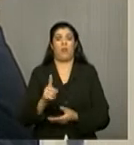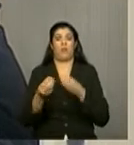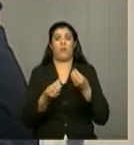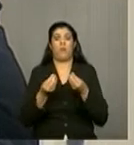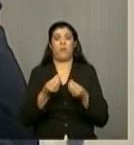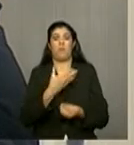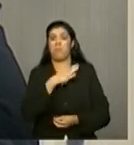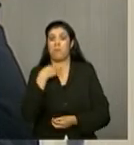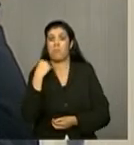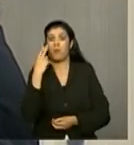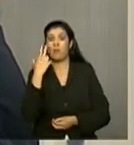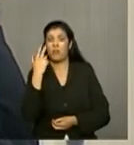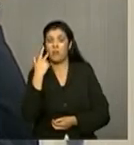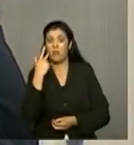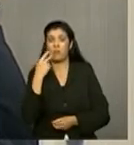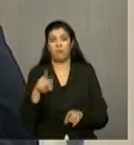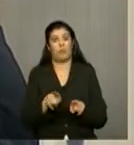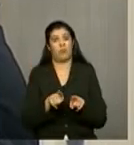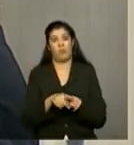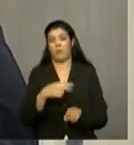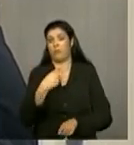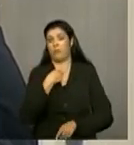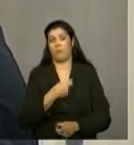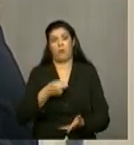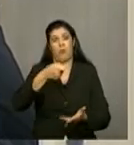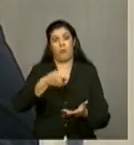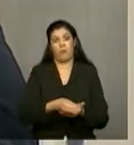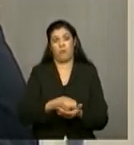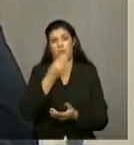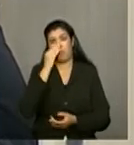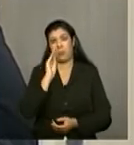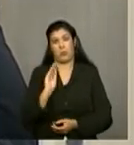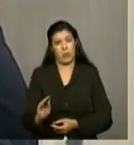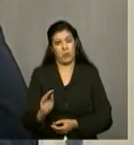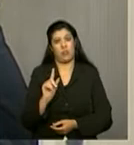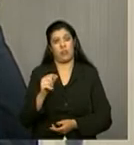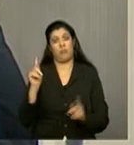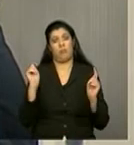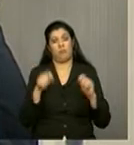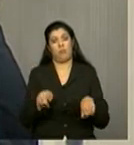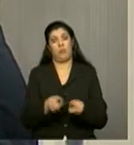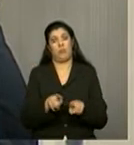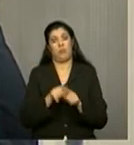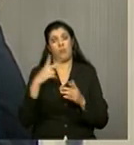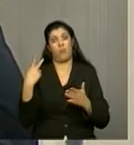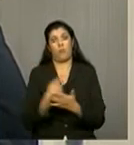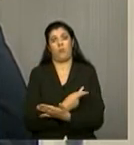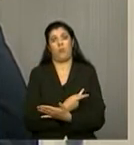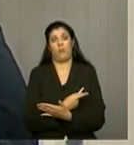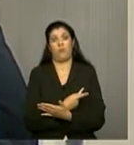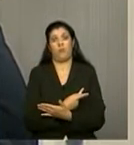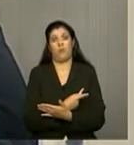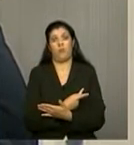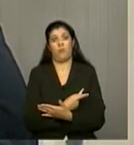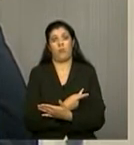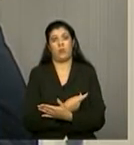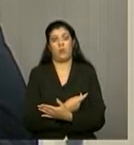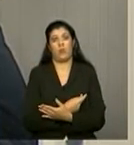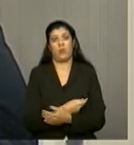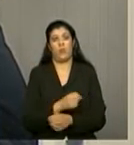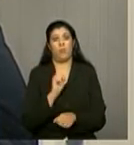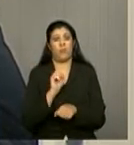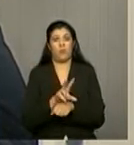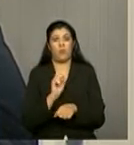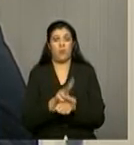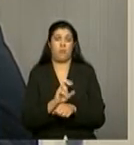natural nem tampouco se pode afirmar nem negar a possibilidade é ocorrido uma intoxicação ou